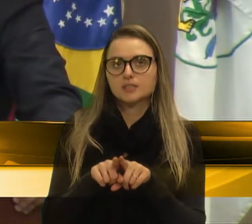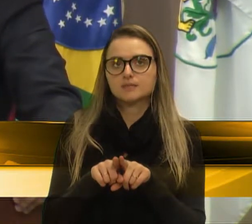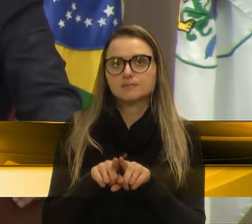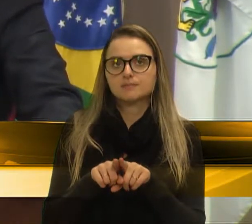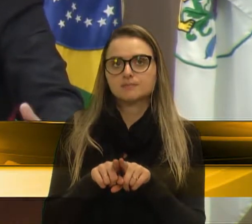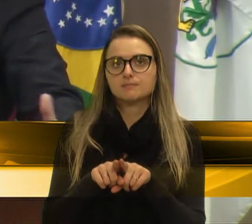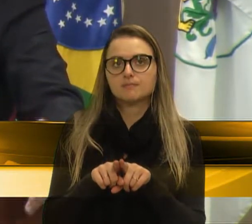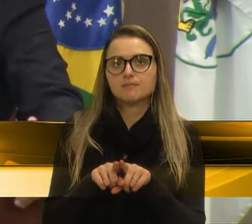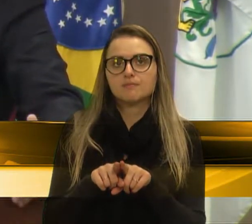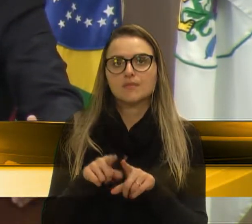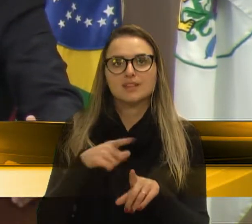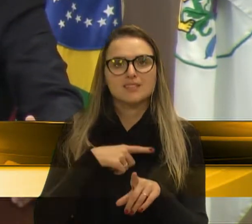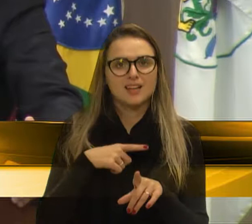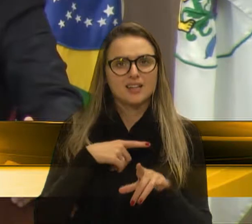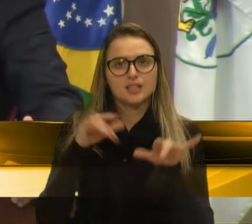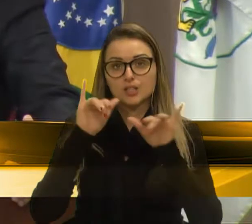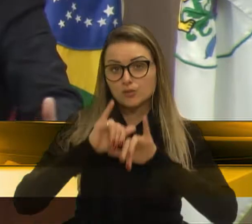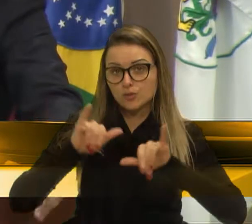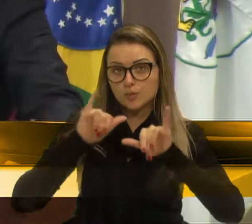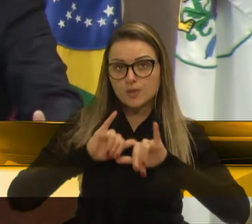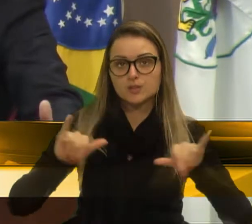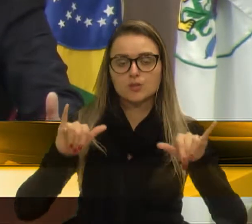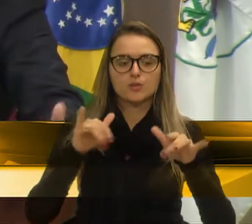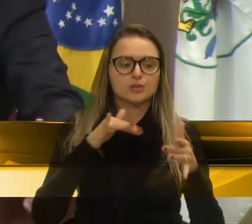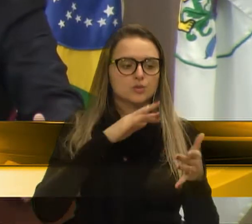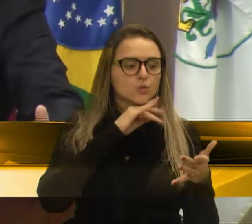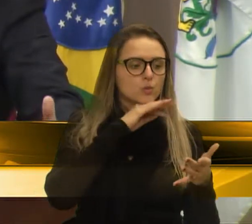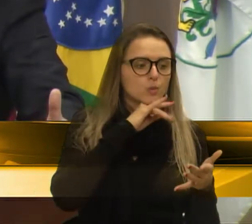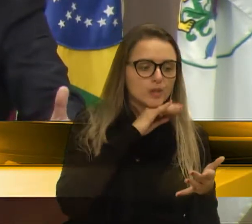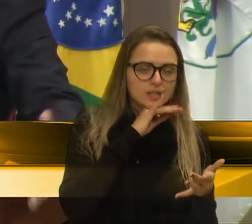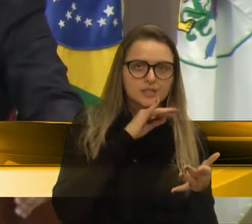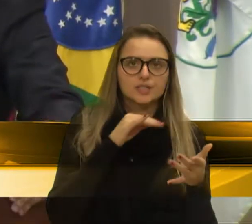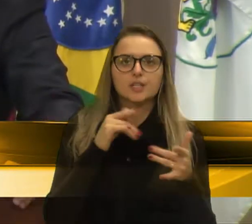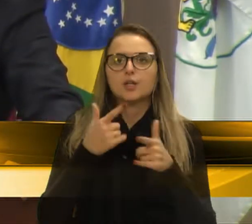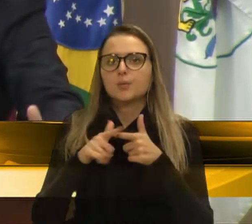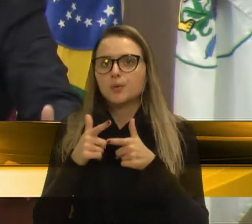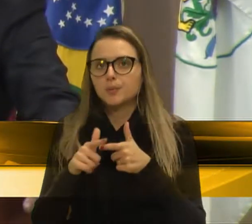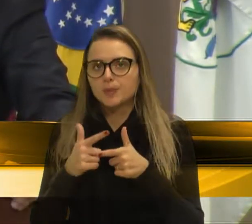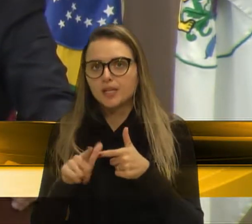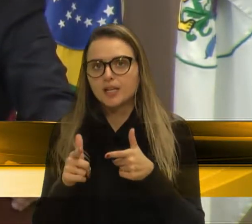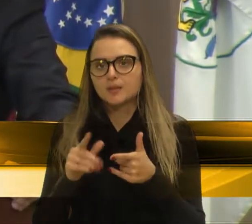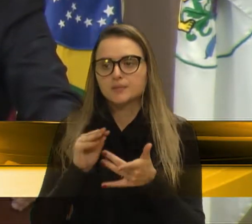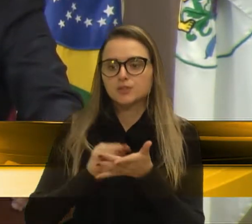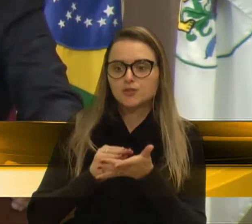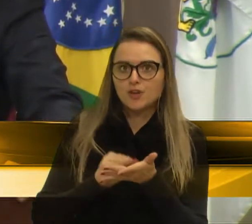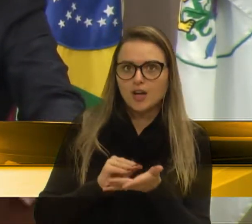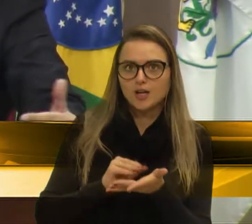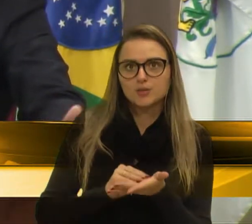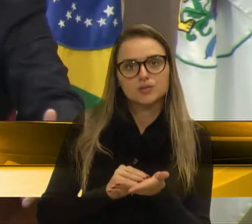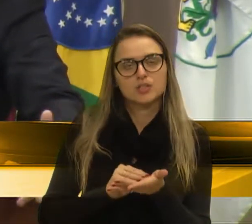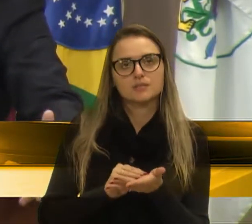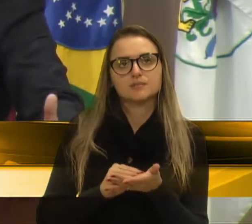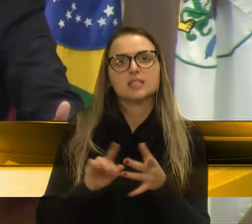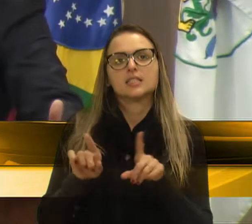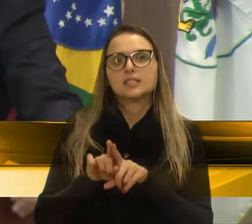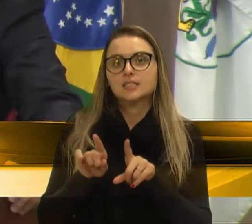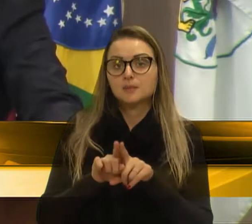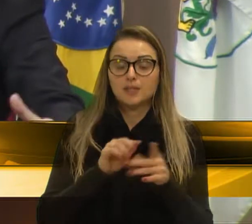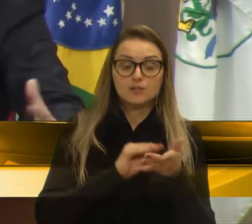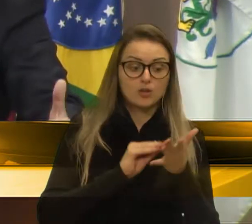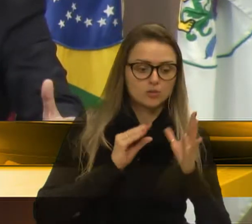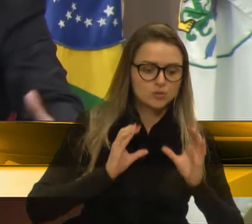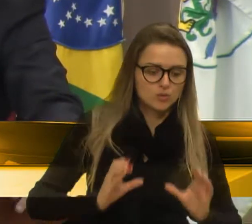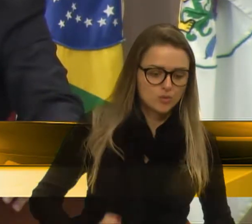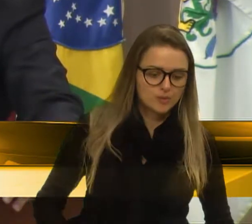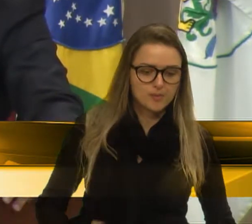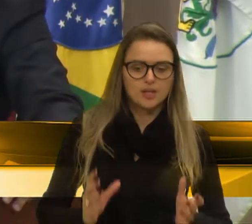de notícias que são ruins, ruidosas, de carência, de falta, às vezes até de falta de postura, das